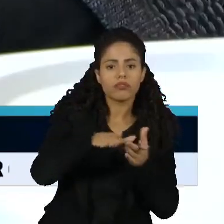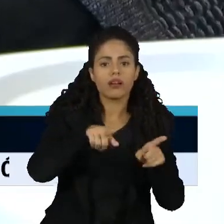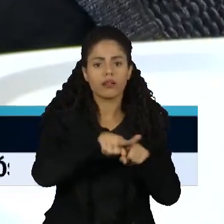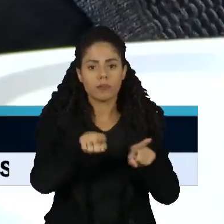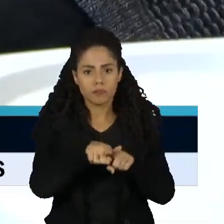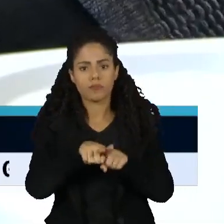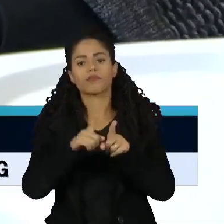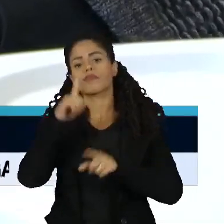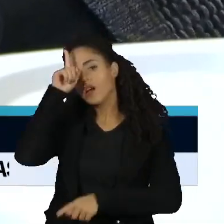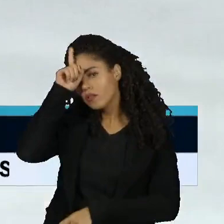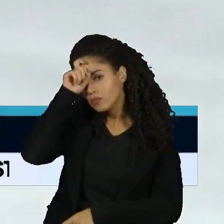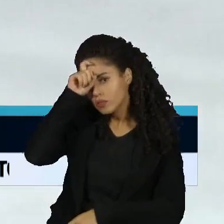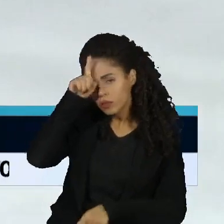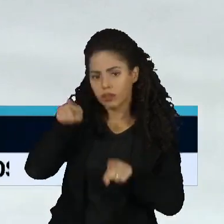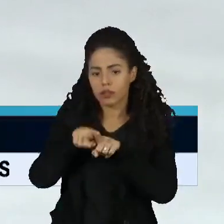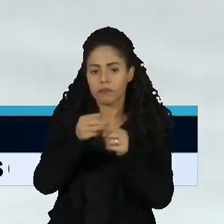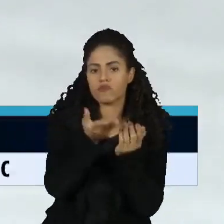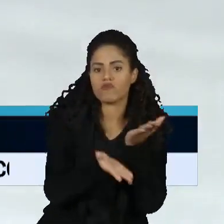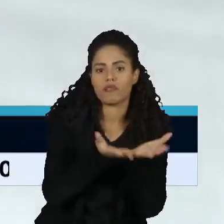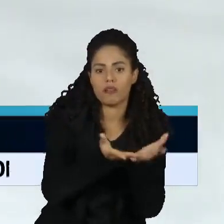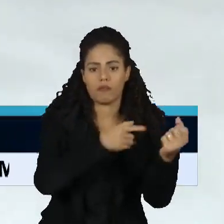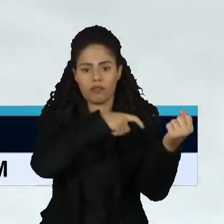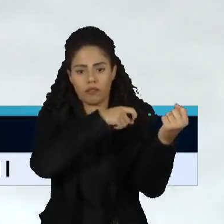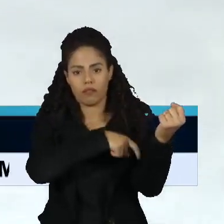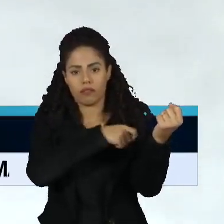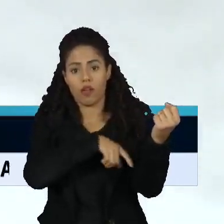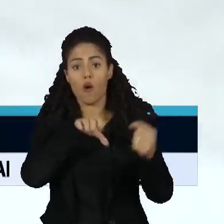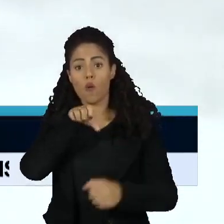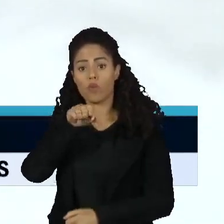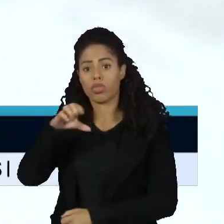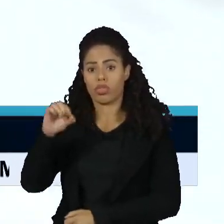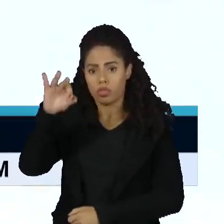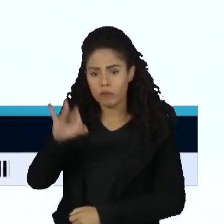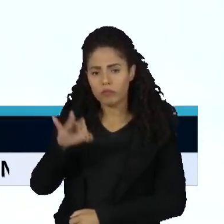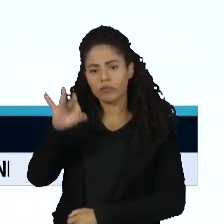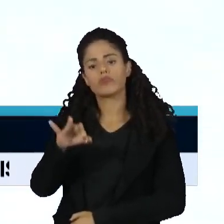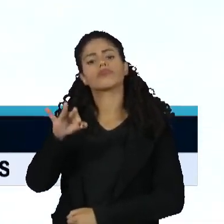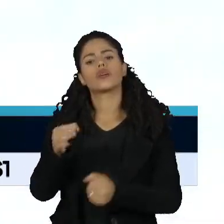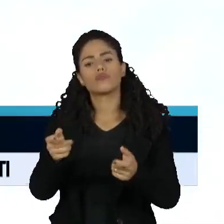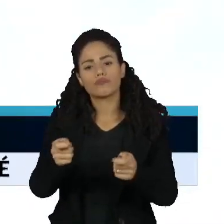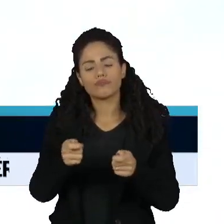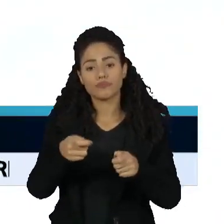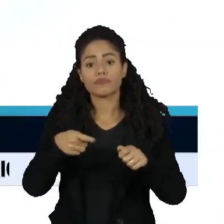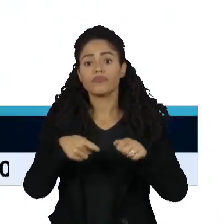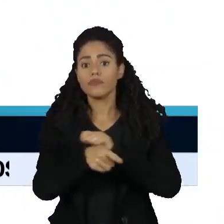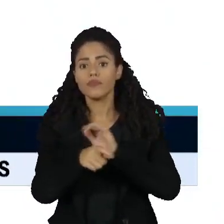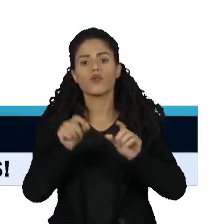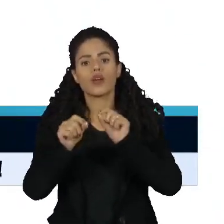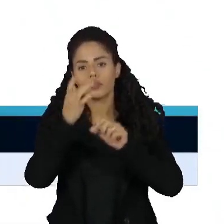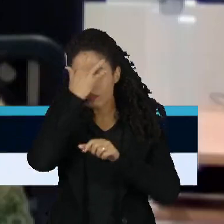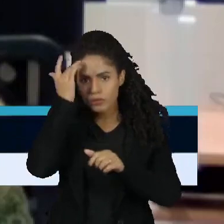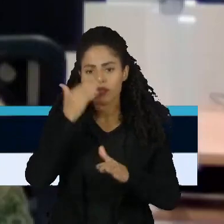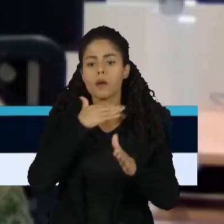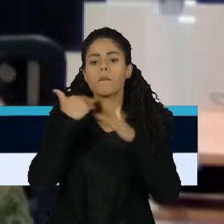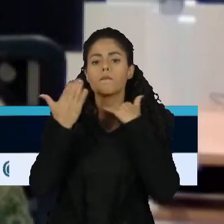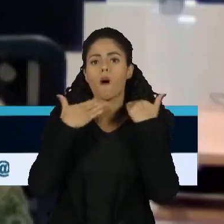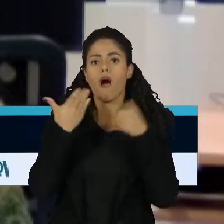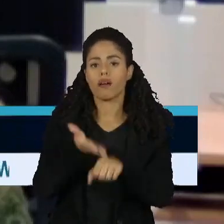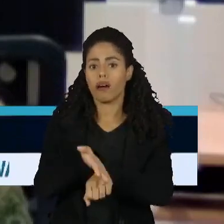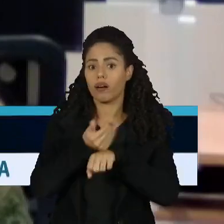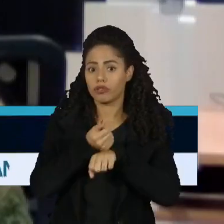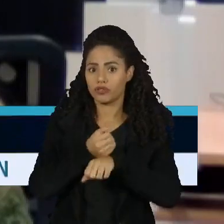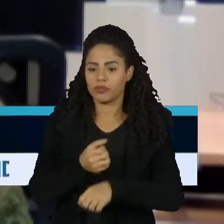ambulatoriais, hospitalares e de tratamento. 80% dos custos são relacionados a mortes precoces. Um